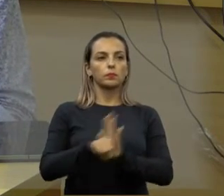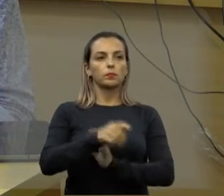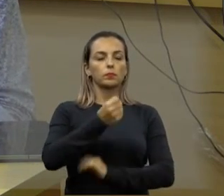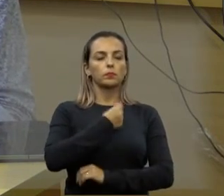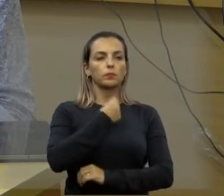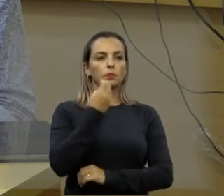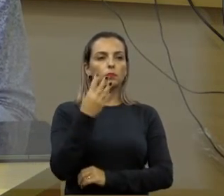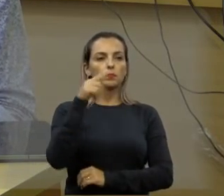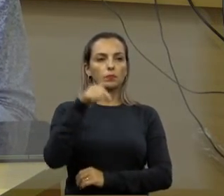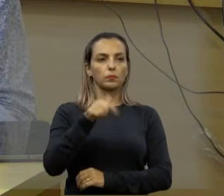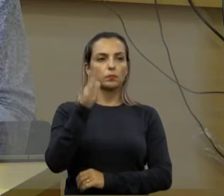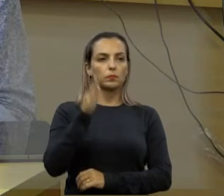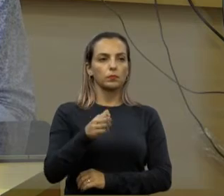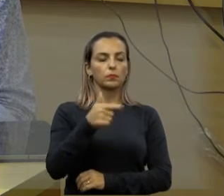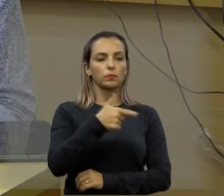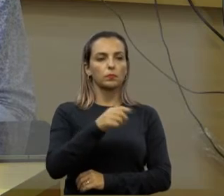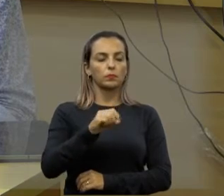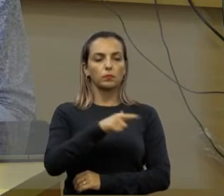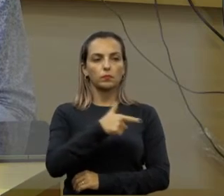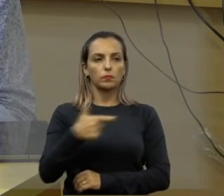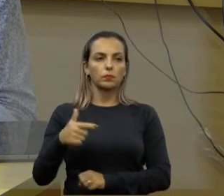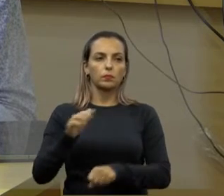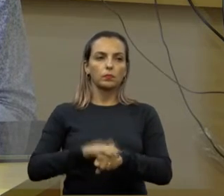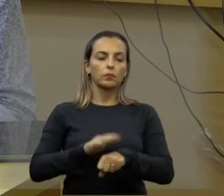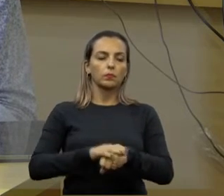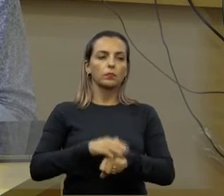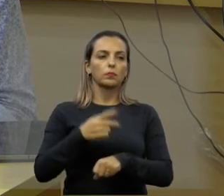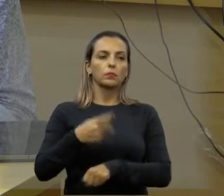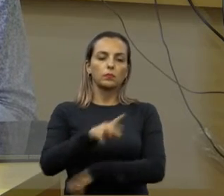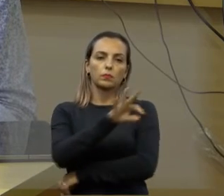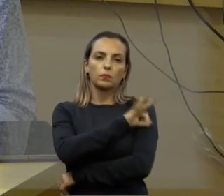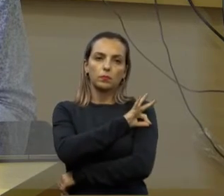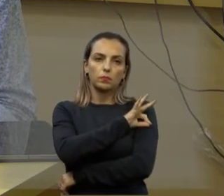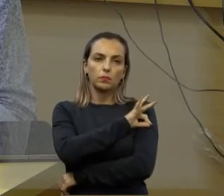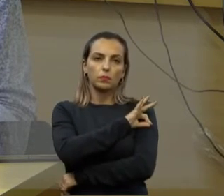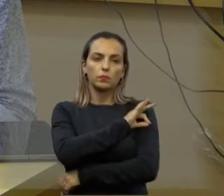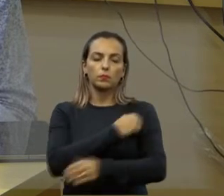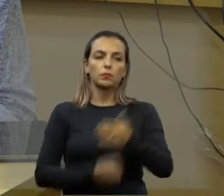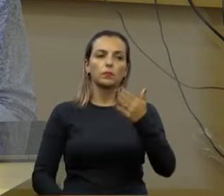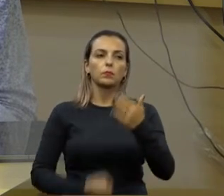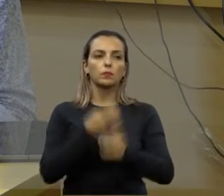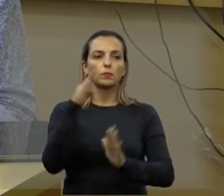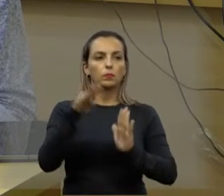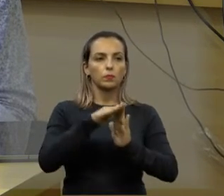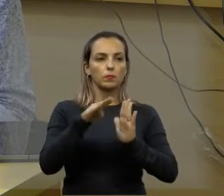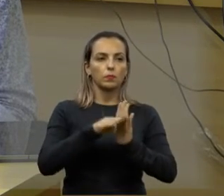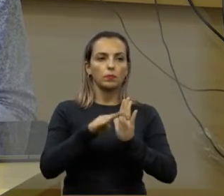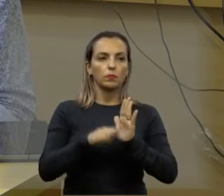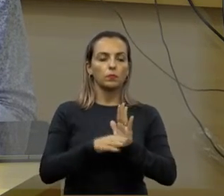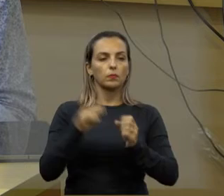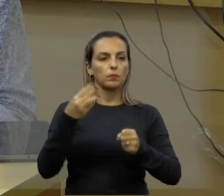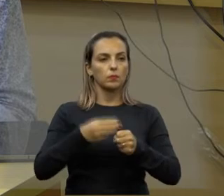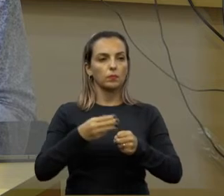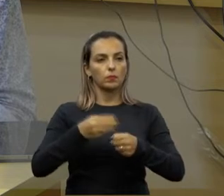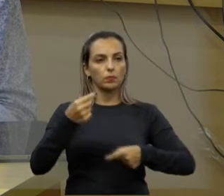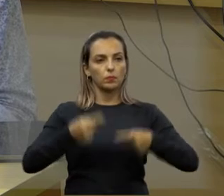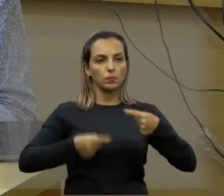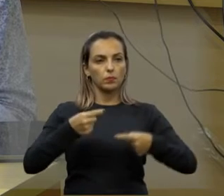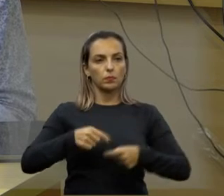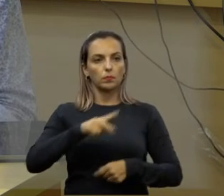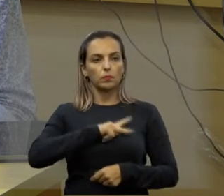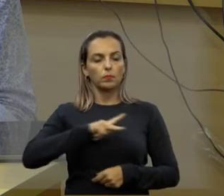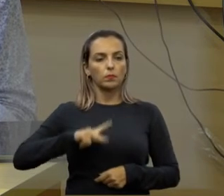nº 47/2002 Prefeitura do Município de Araraquara institui o plano Municipal de políticas públicas para a juventude